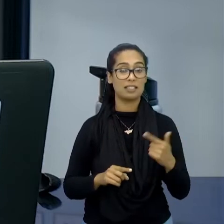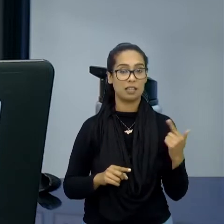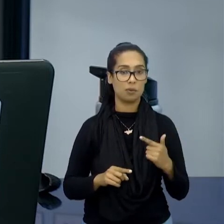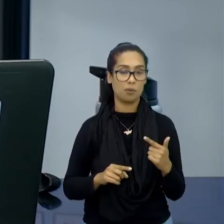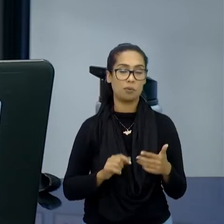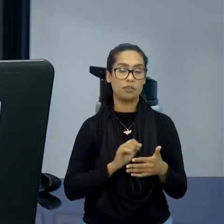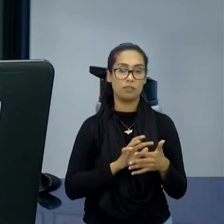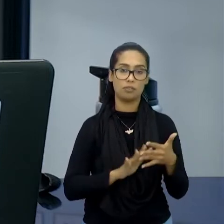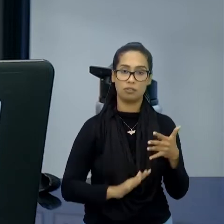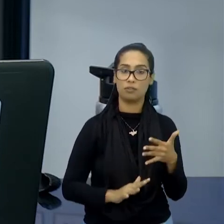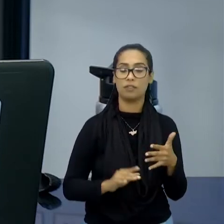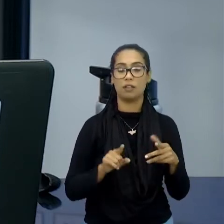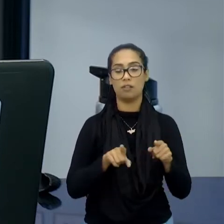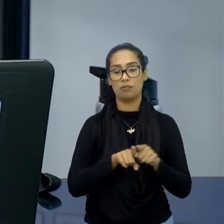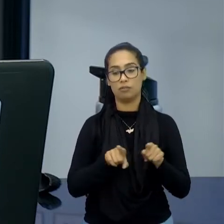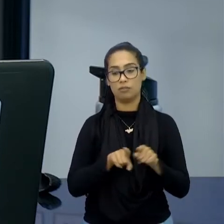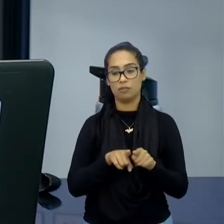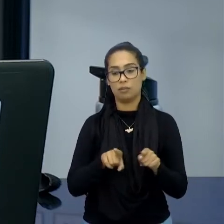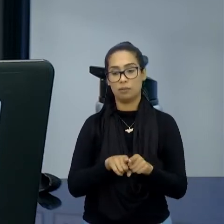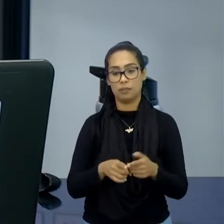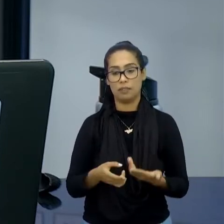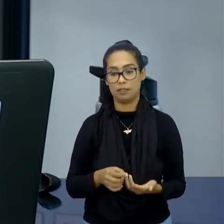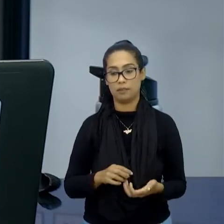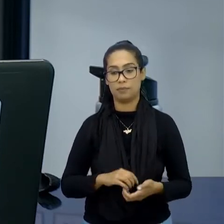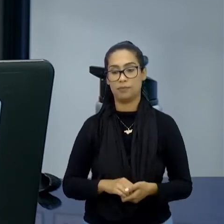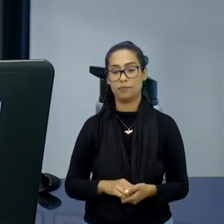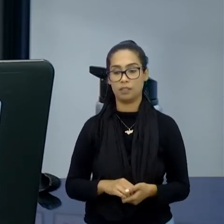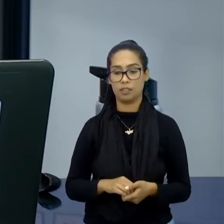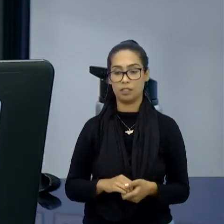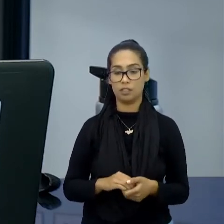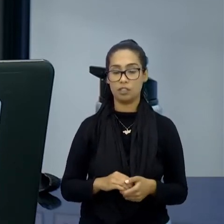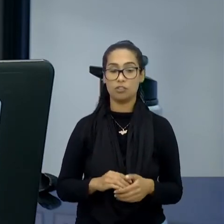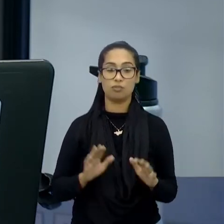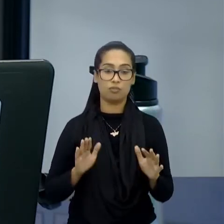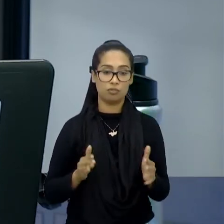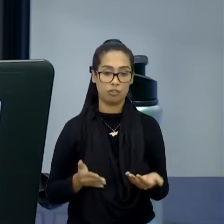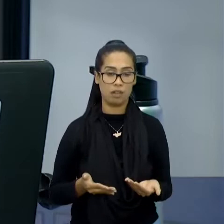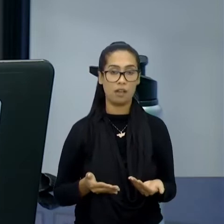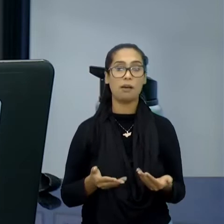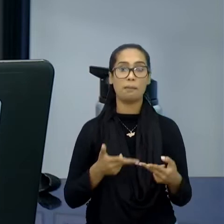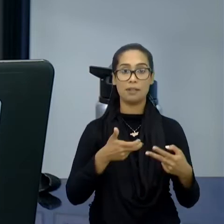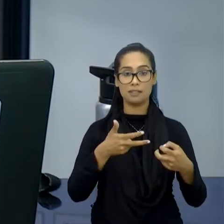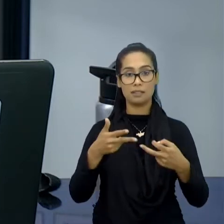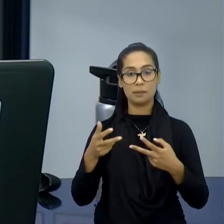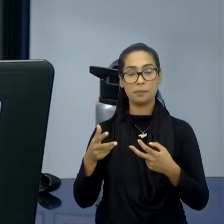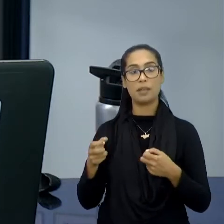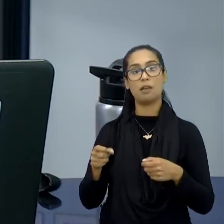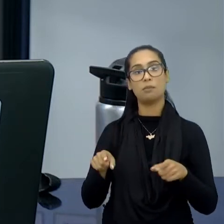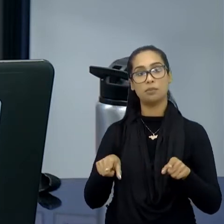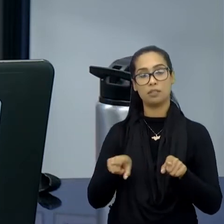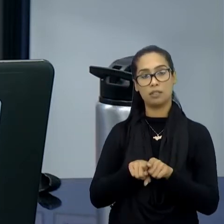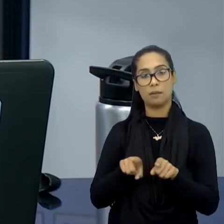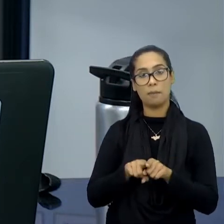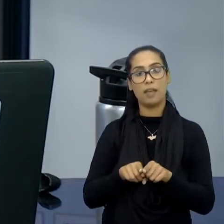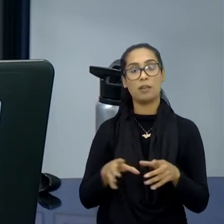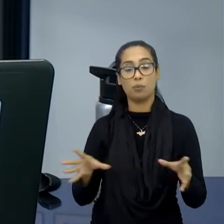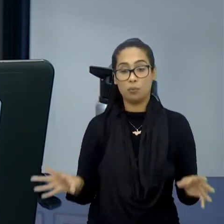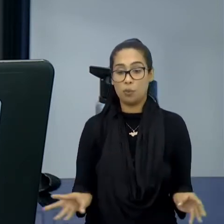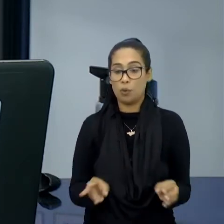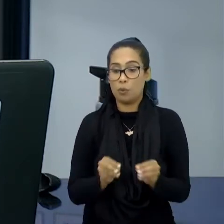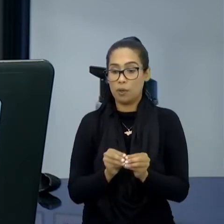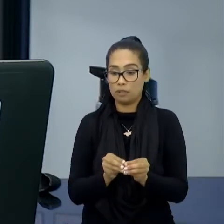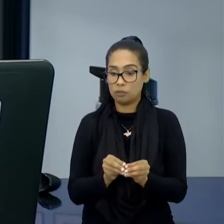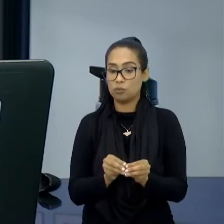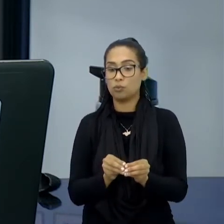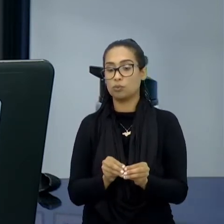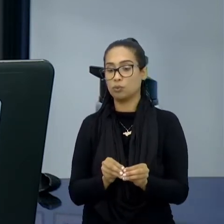gente faça uma retomada, percorramos um pouco aí de maneira bastante resumida o que fizemos na última